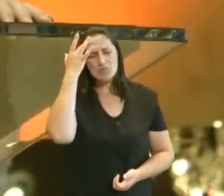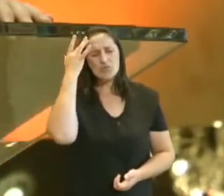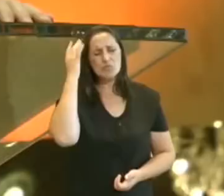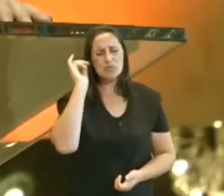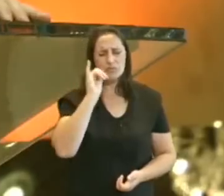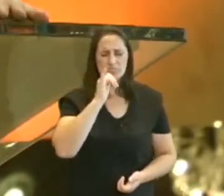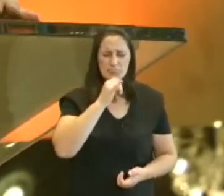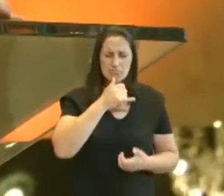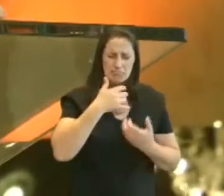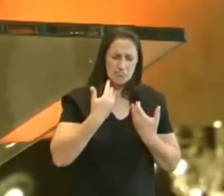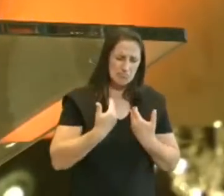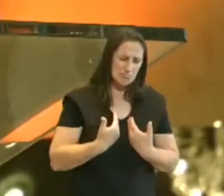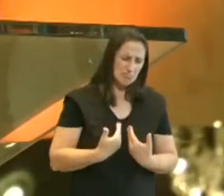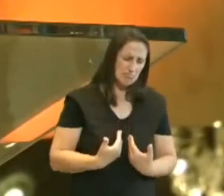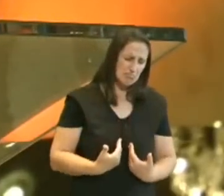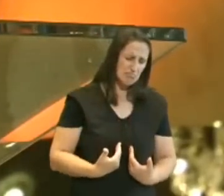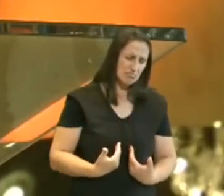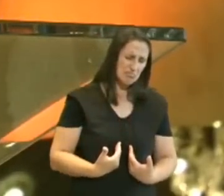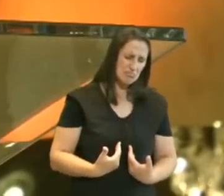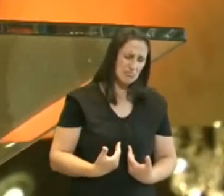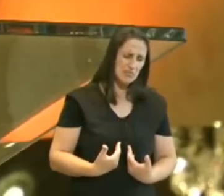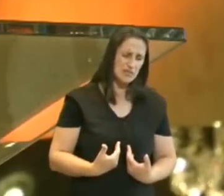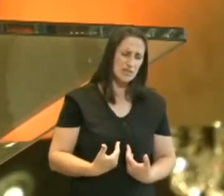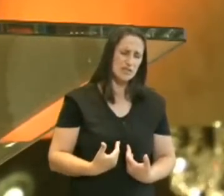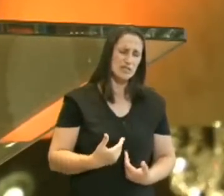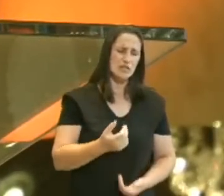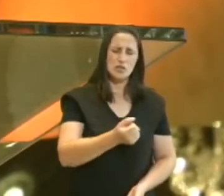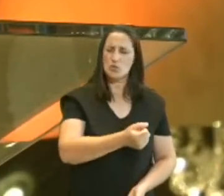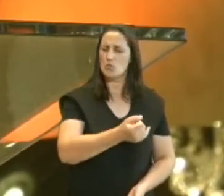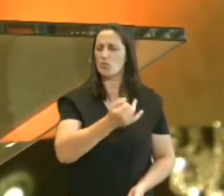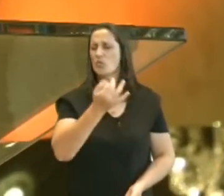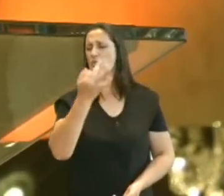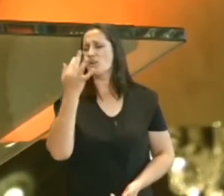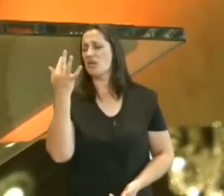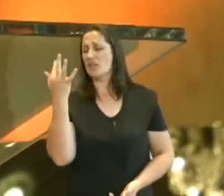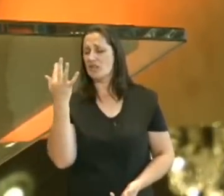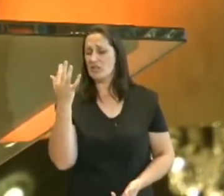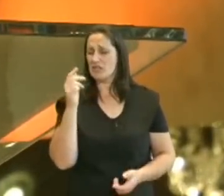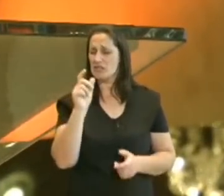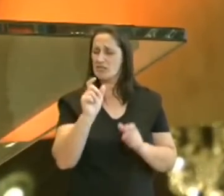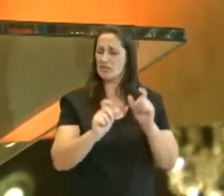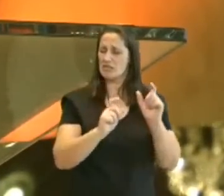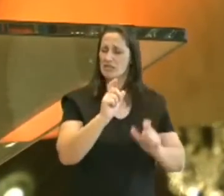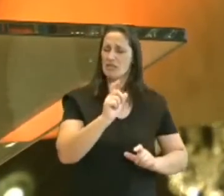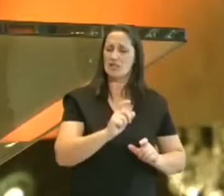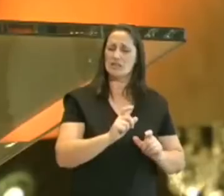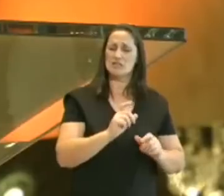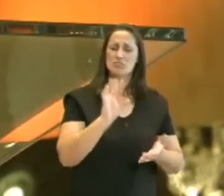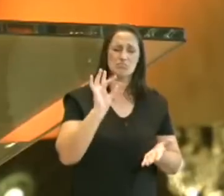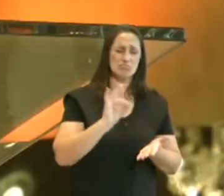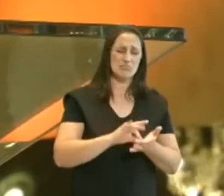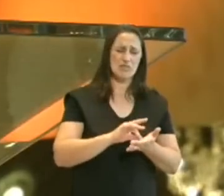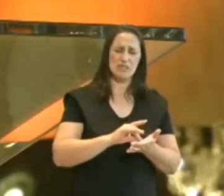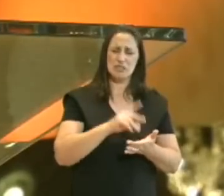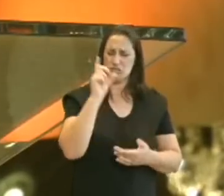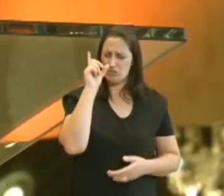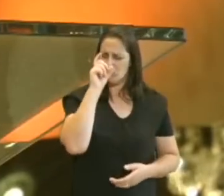na jornada, Senhor, de uma realidade tão dura que eles não podem lidar.